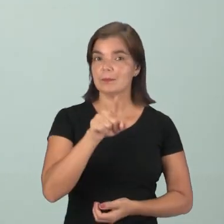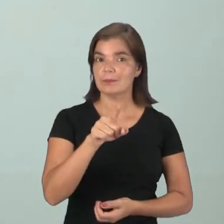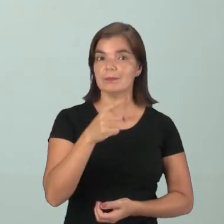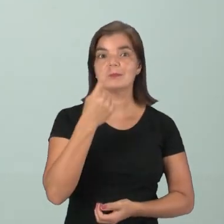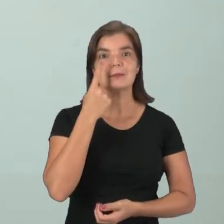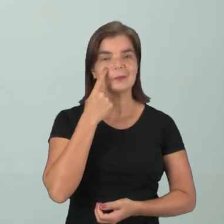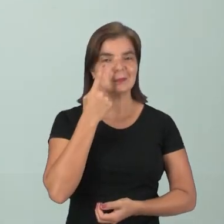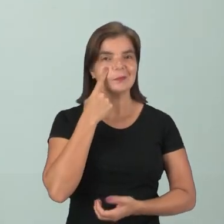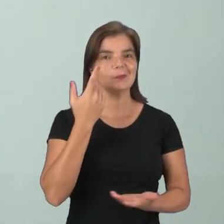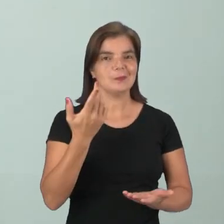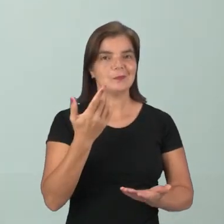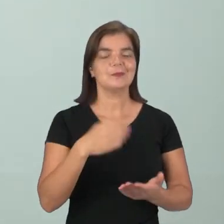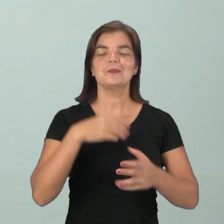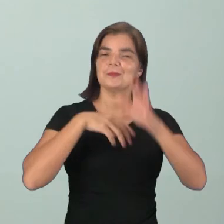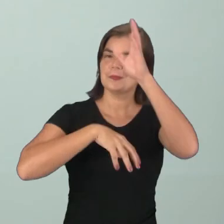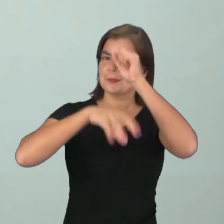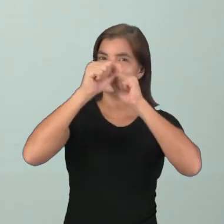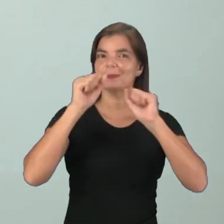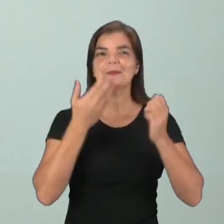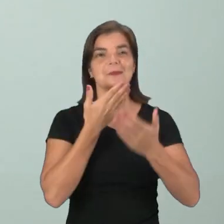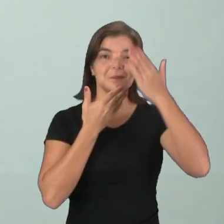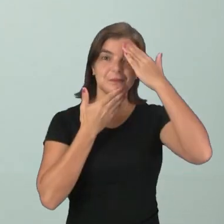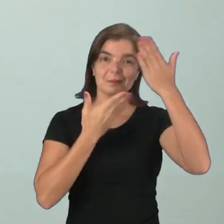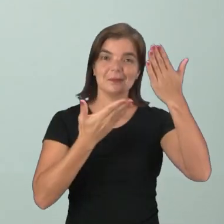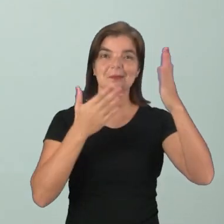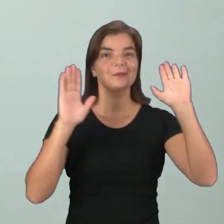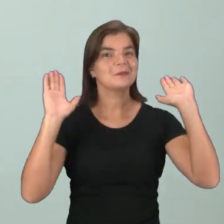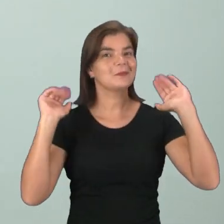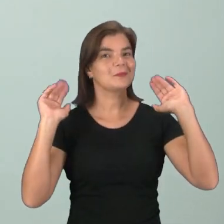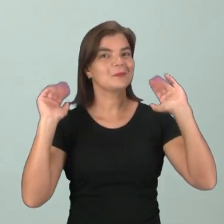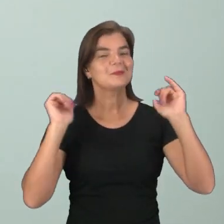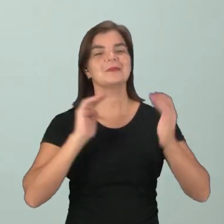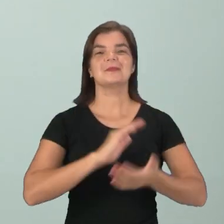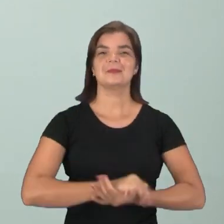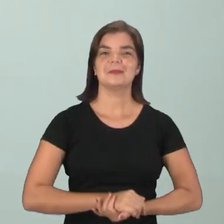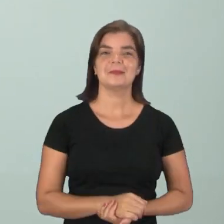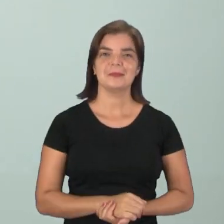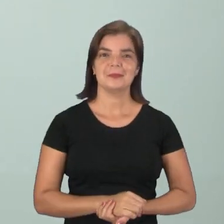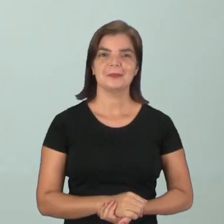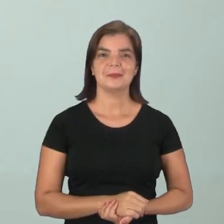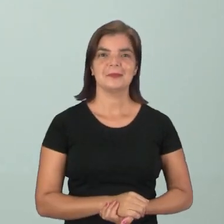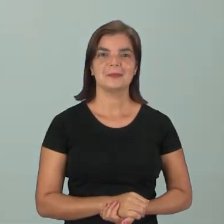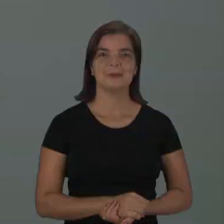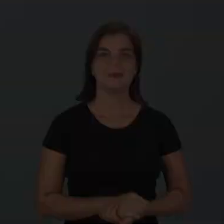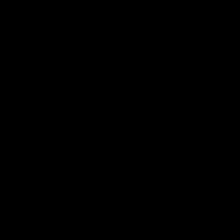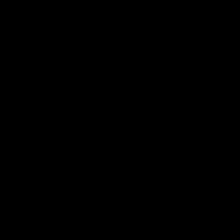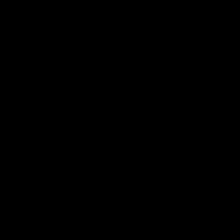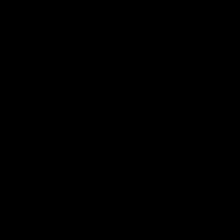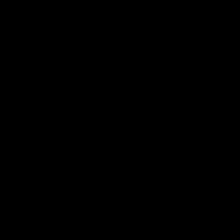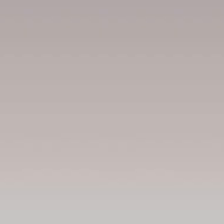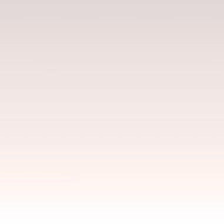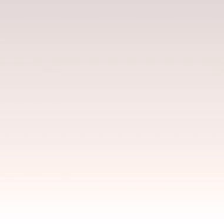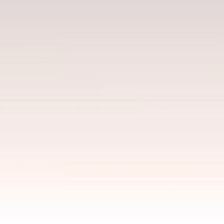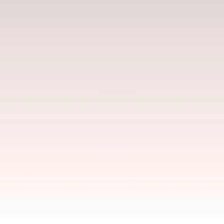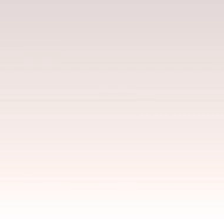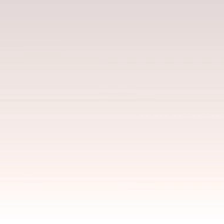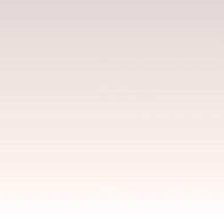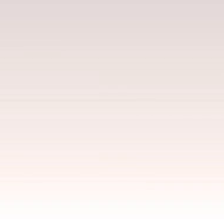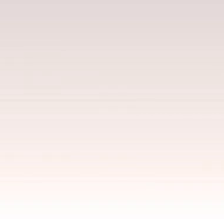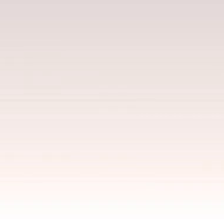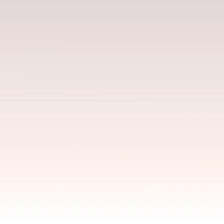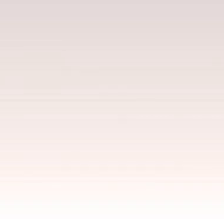Eduque para você ficar em dia com o teu aprendizado. Muito obrigado. Até a próxima aula.